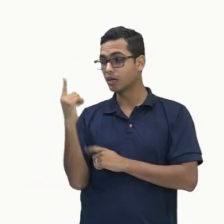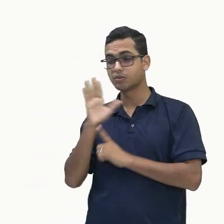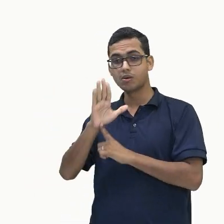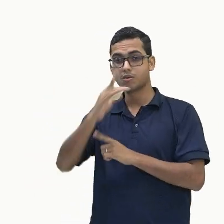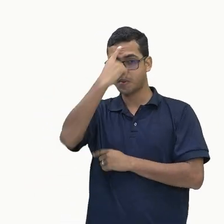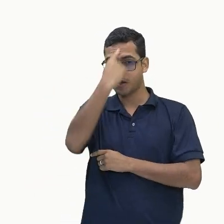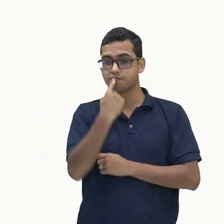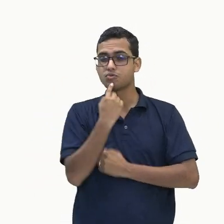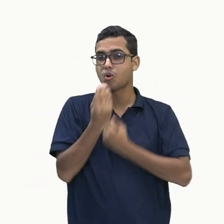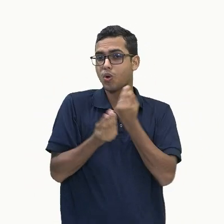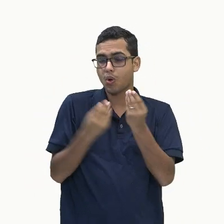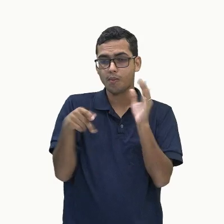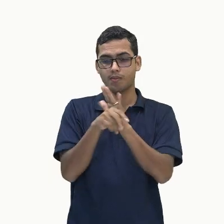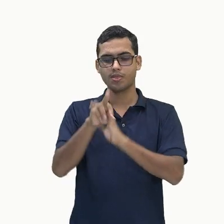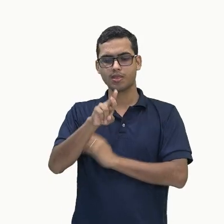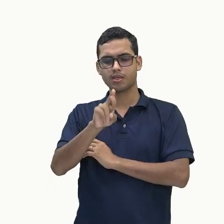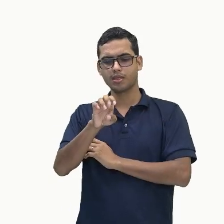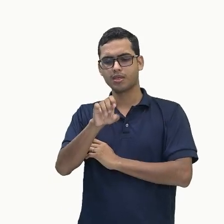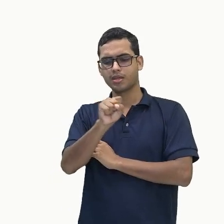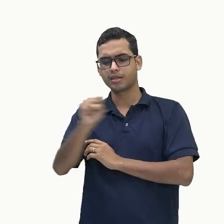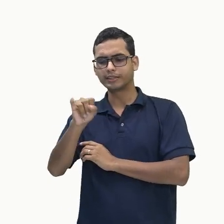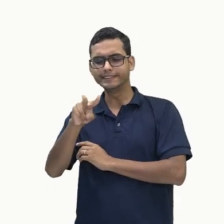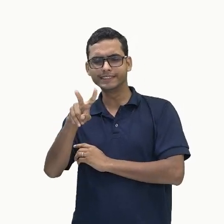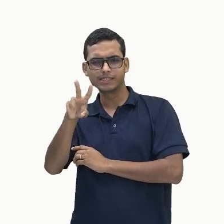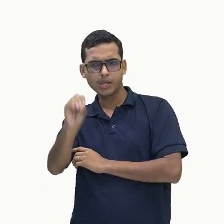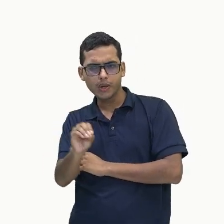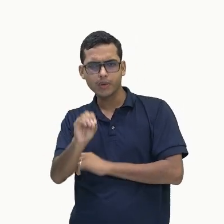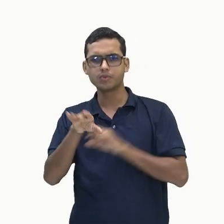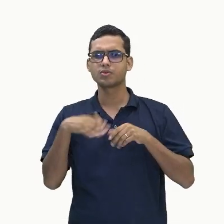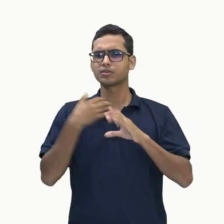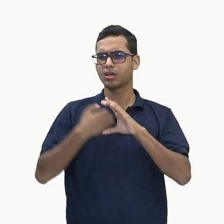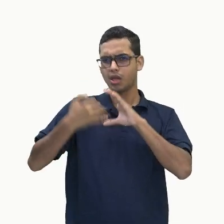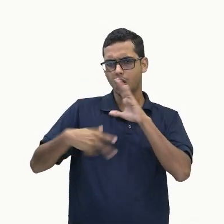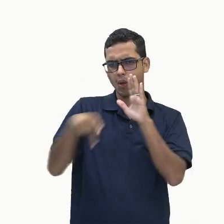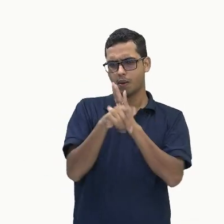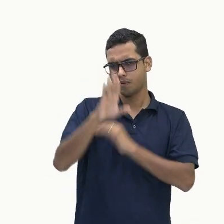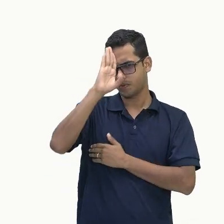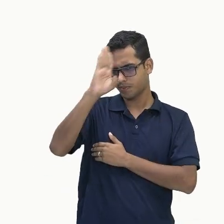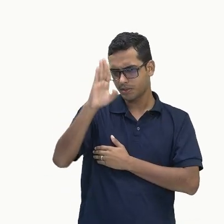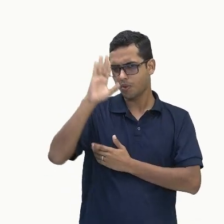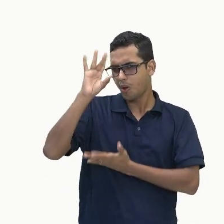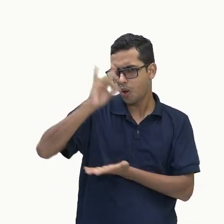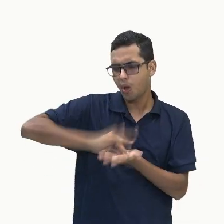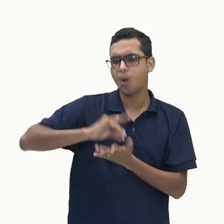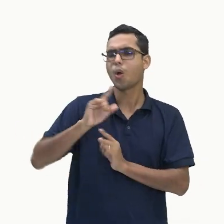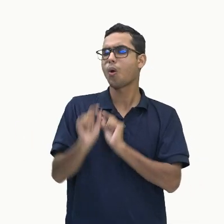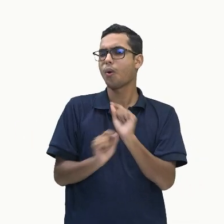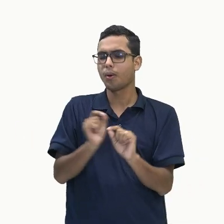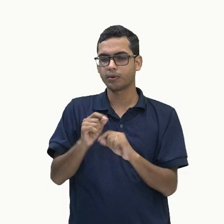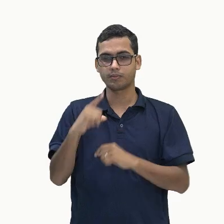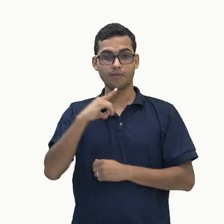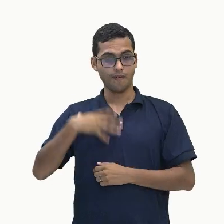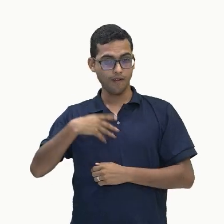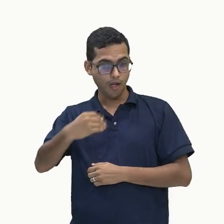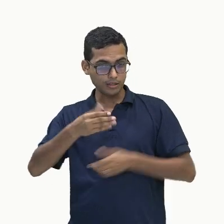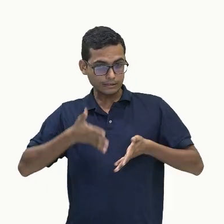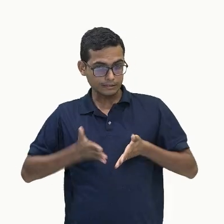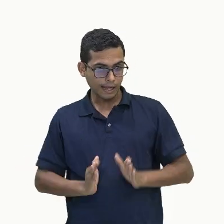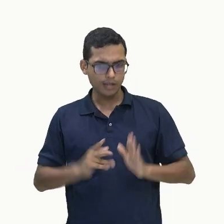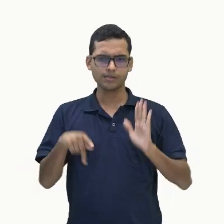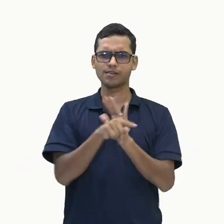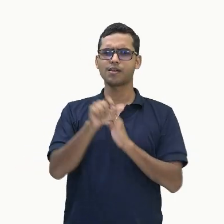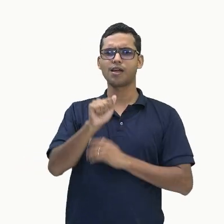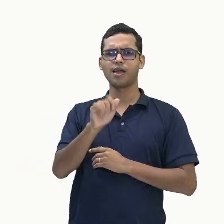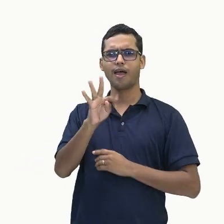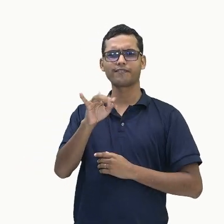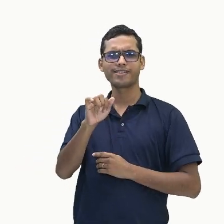recessivo. Por quê? Se a característica fosse dominante, Para o filho nascer afetado, pelo menos um dos pais